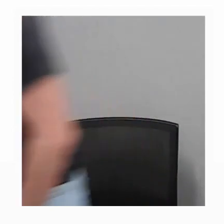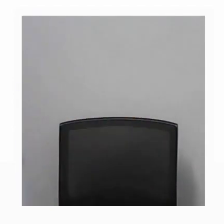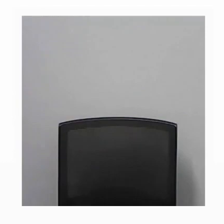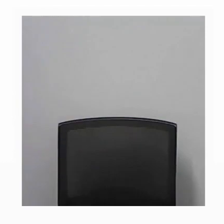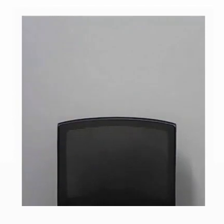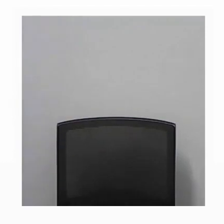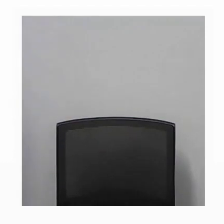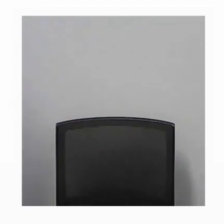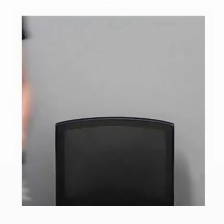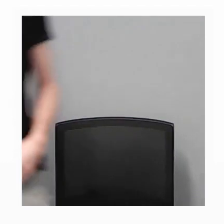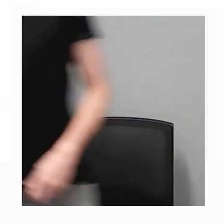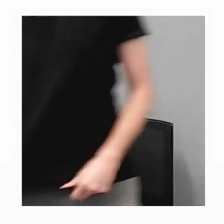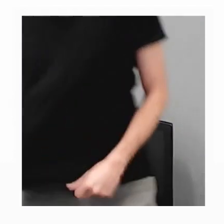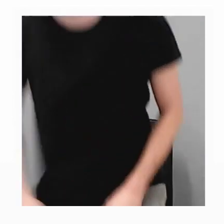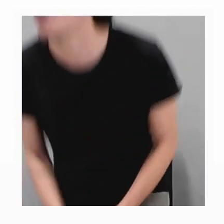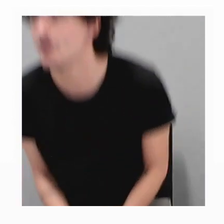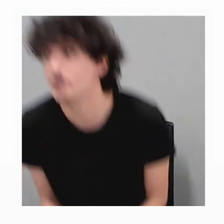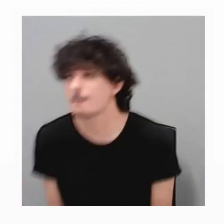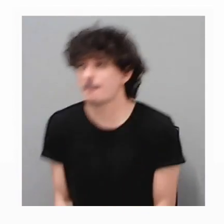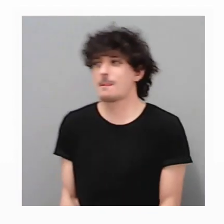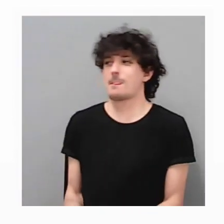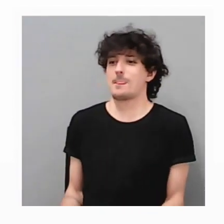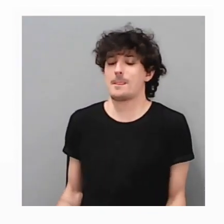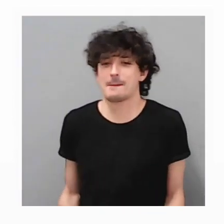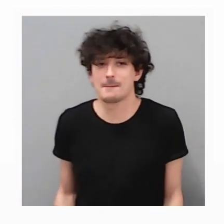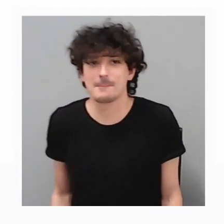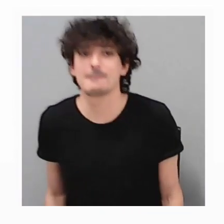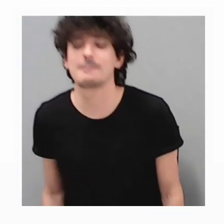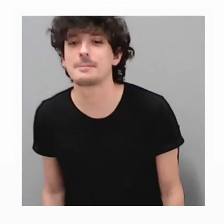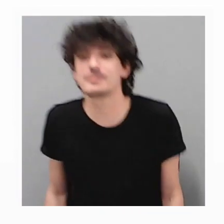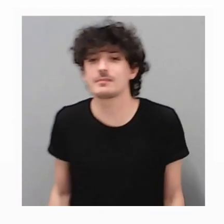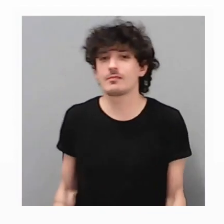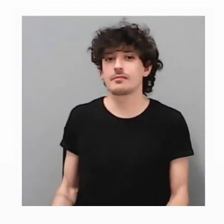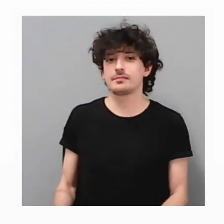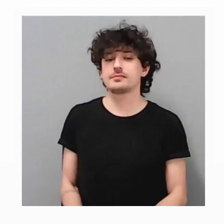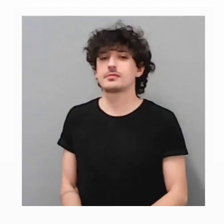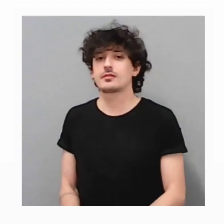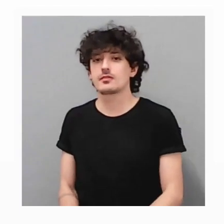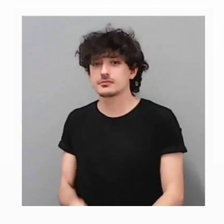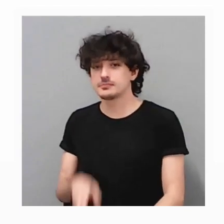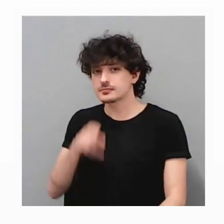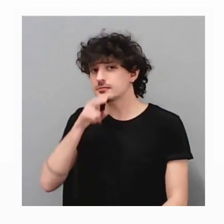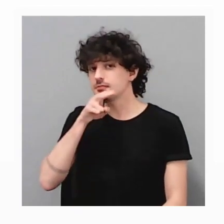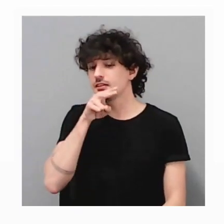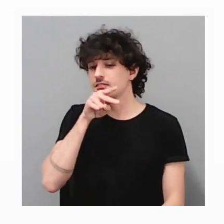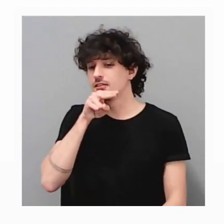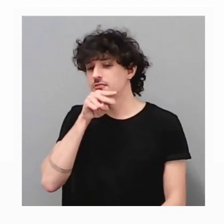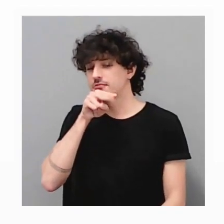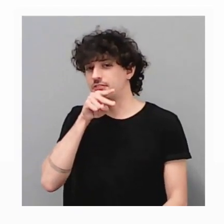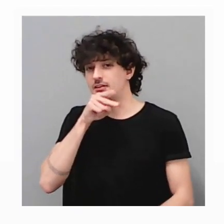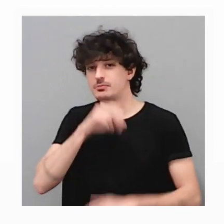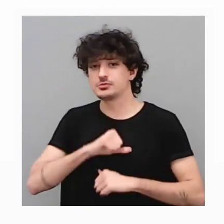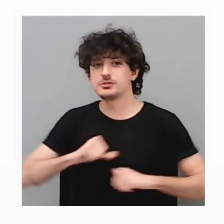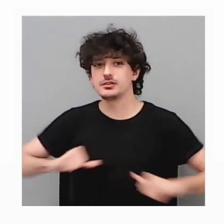Como é que isto se processa, do ponto de vista do seu funcionamento? No início do ano letivo, o Departamento de Educação envia para todas as escolas